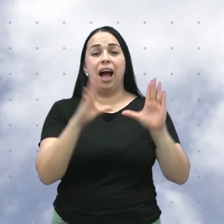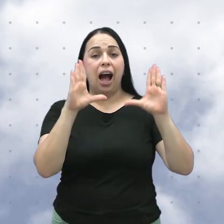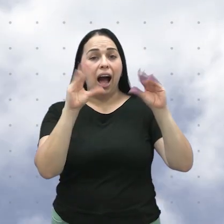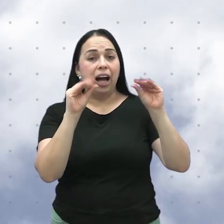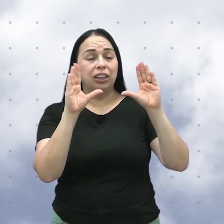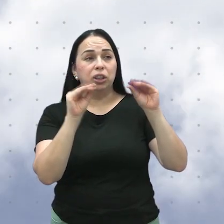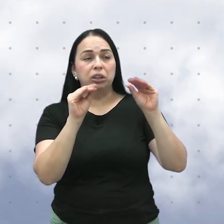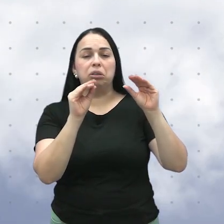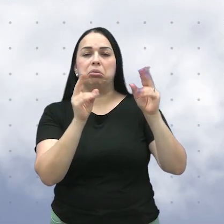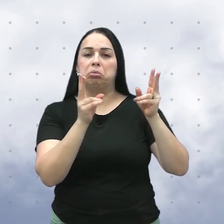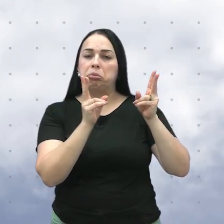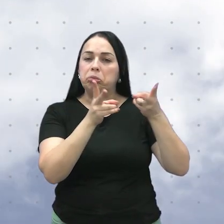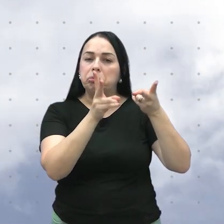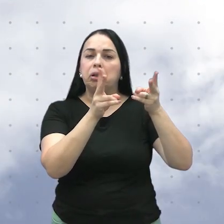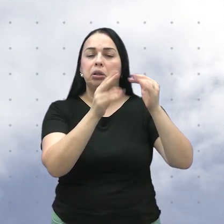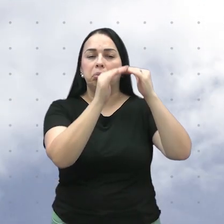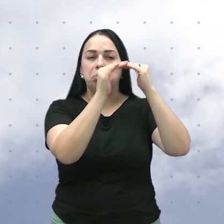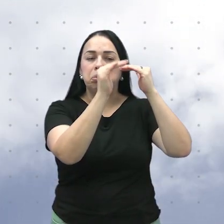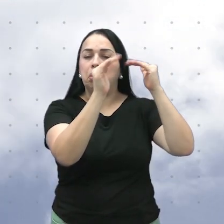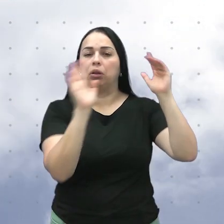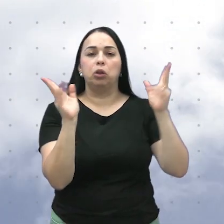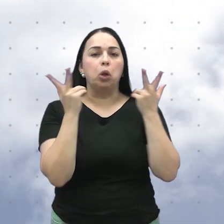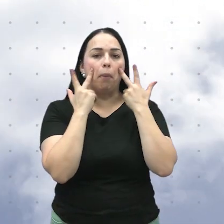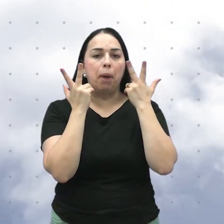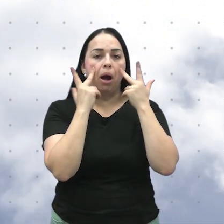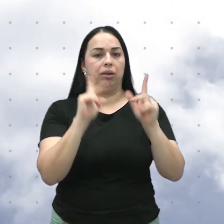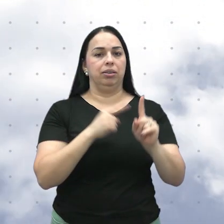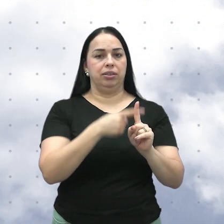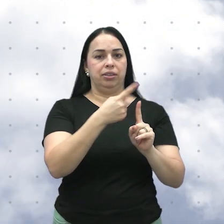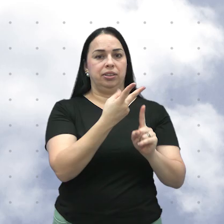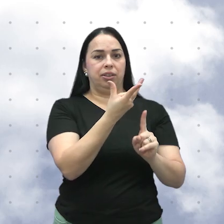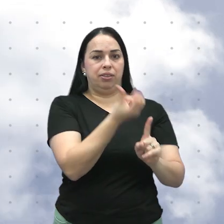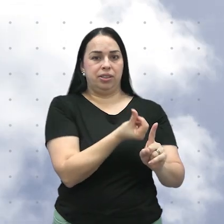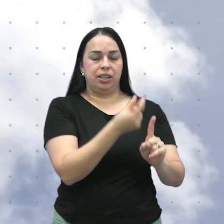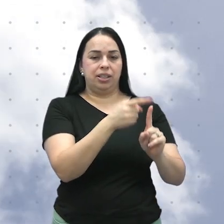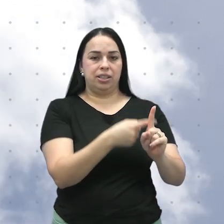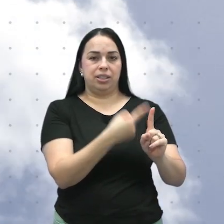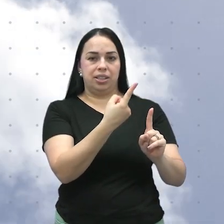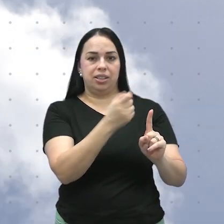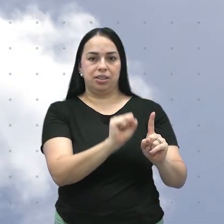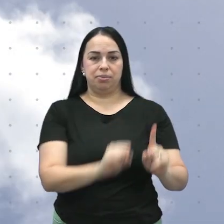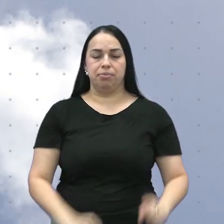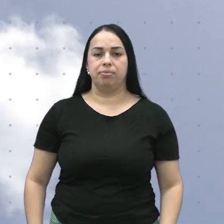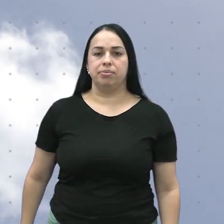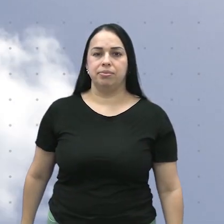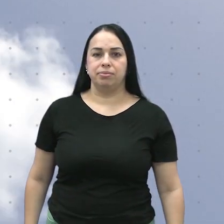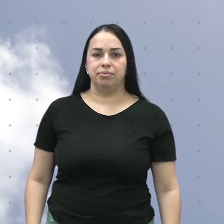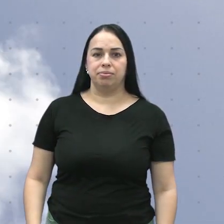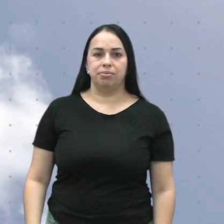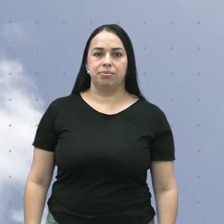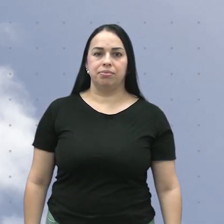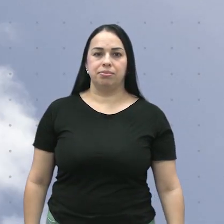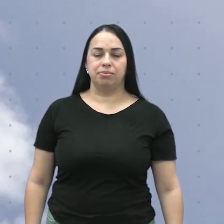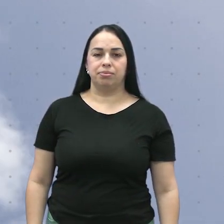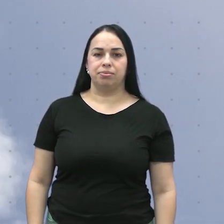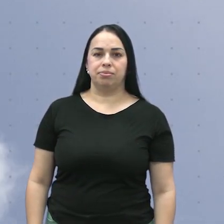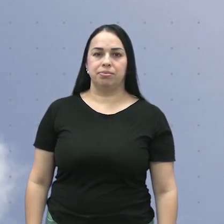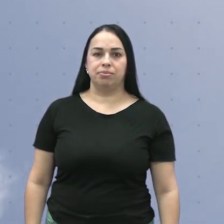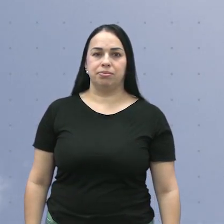o tempo se mantém firme. A máxima prevista é de 26 graus, com mínima de 18.